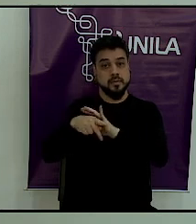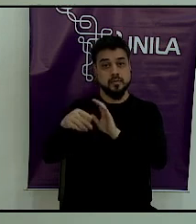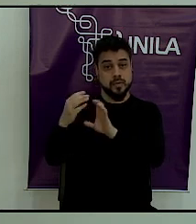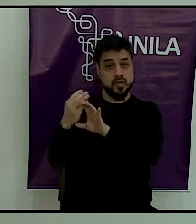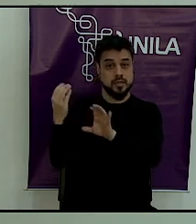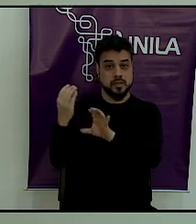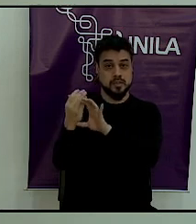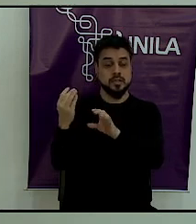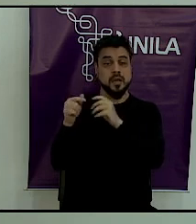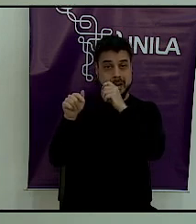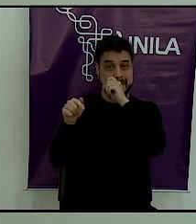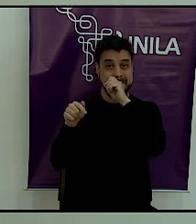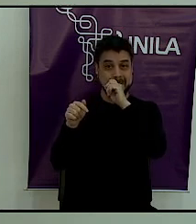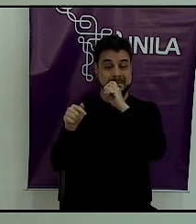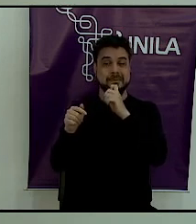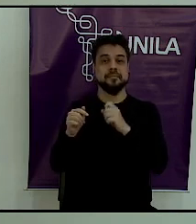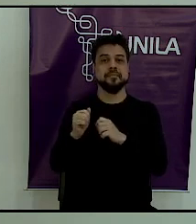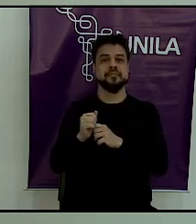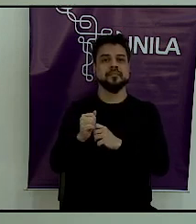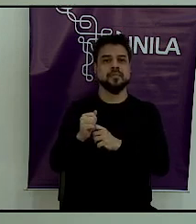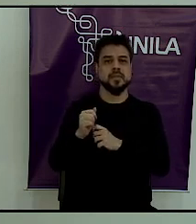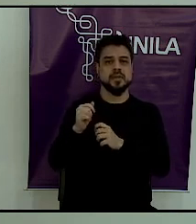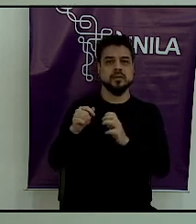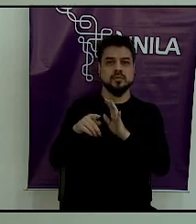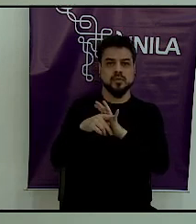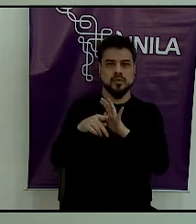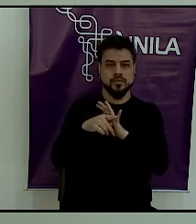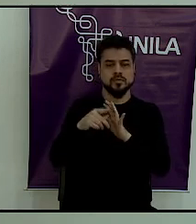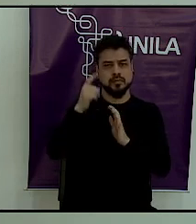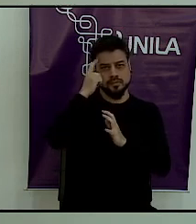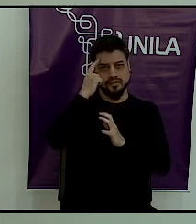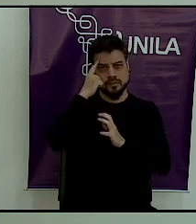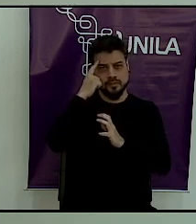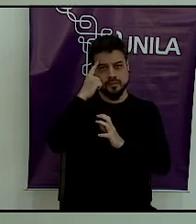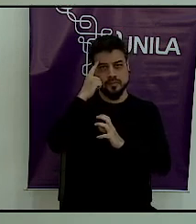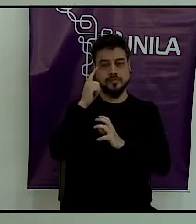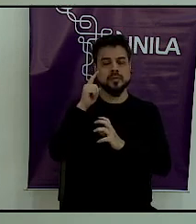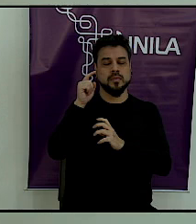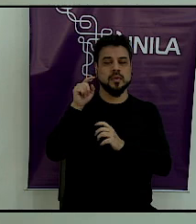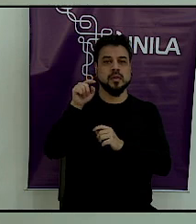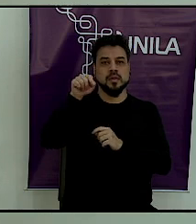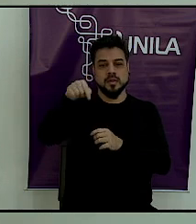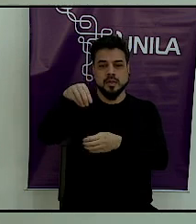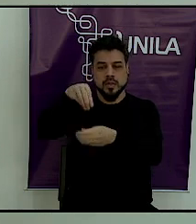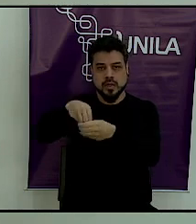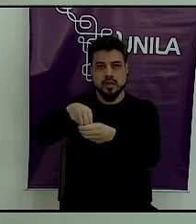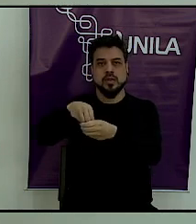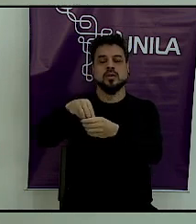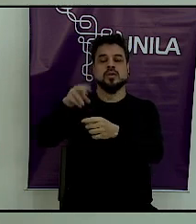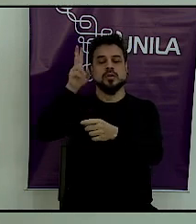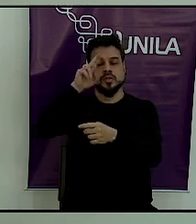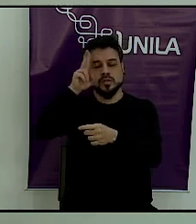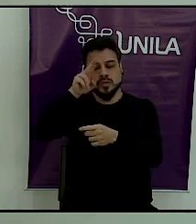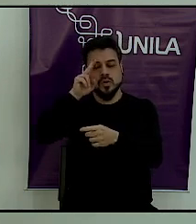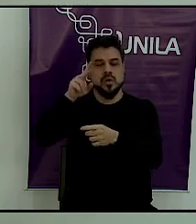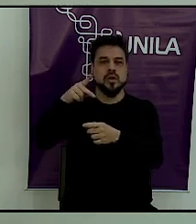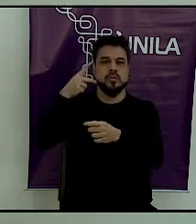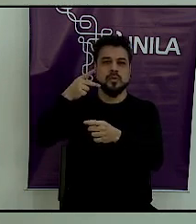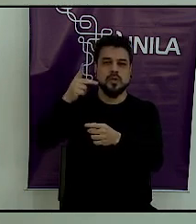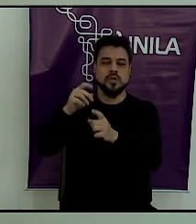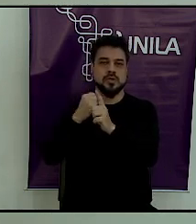engenharias. Consequentemente, embora se trate de algo no campo da história, da sociologia e da